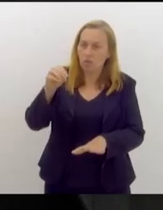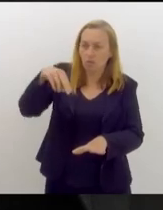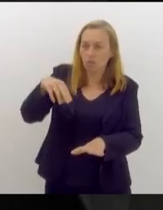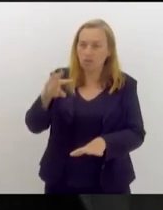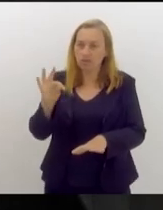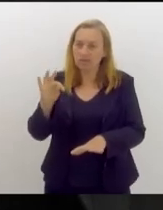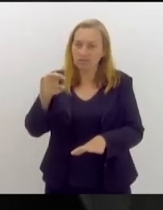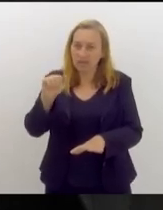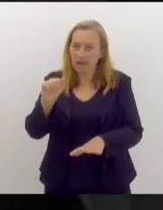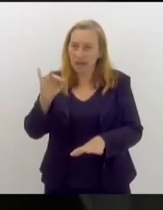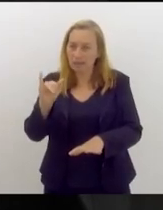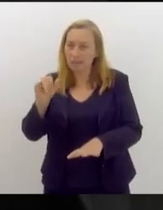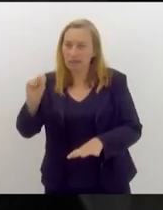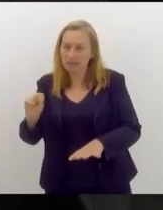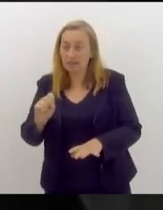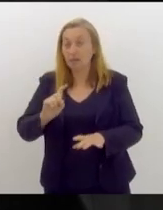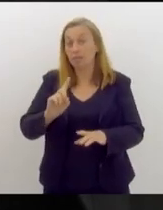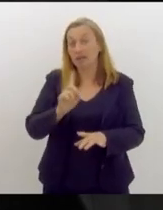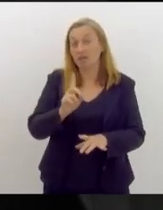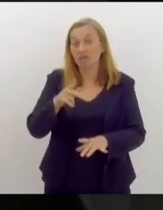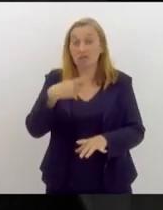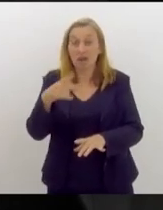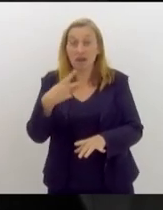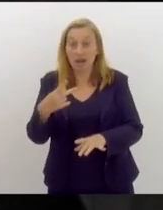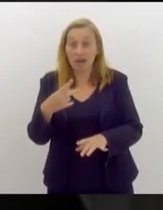para não entrar na área criminal